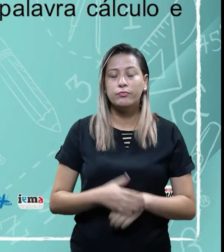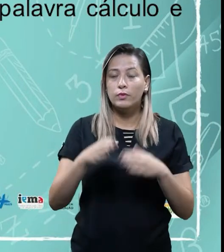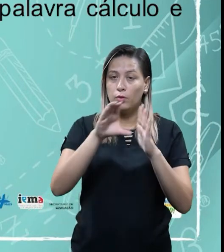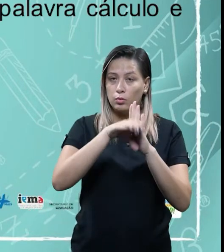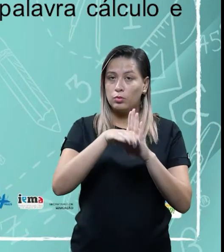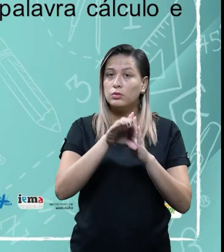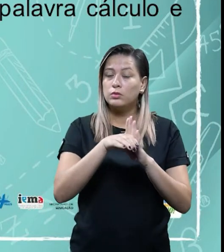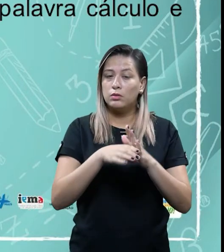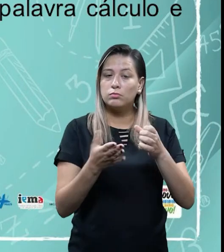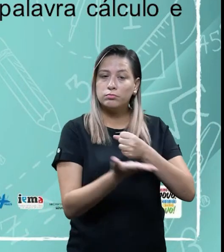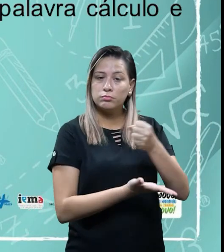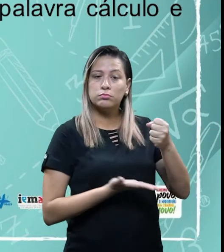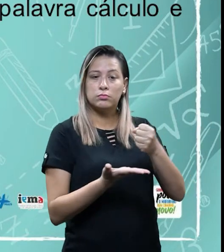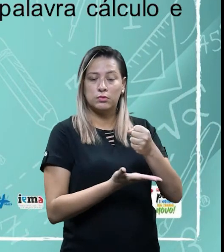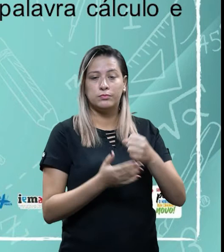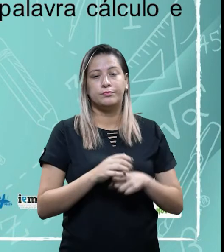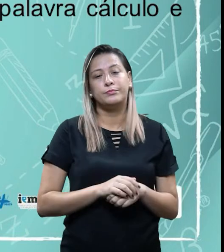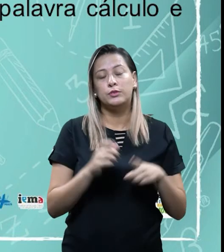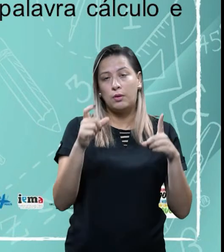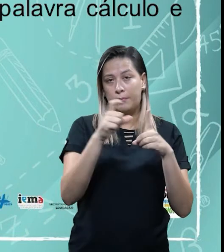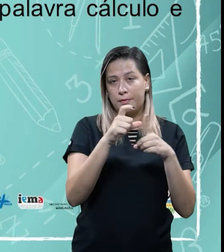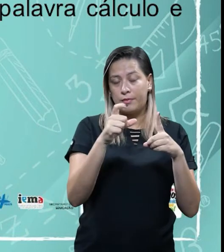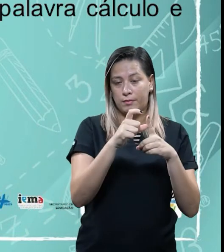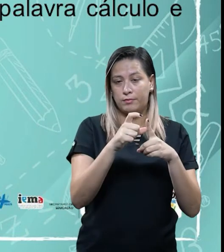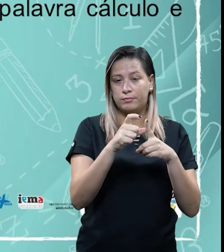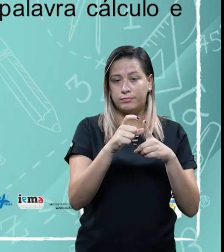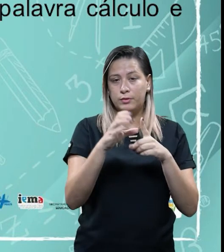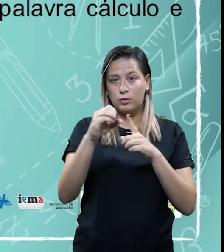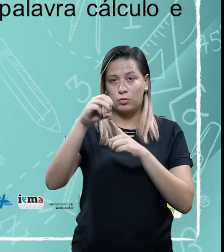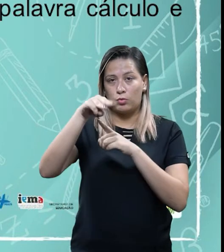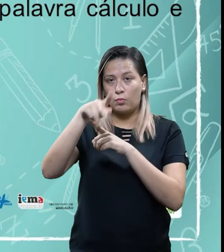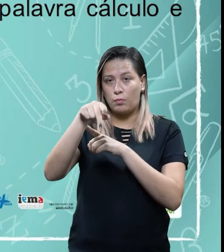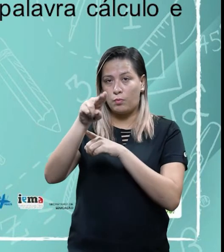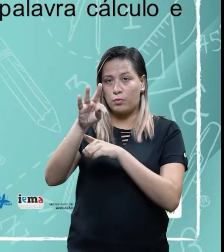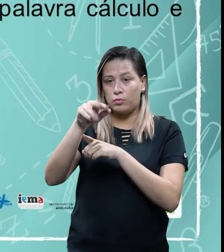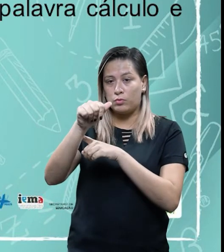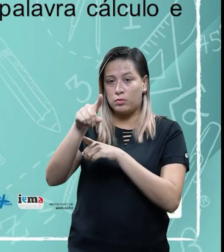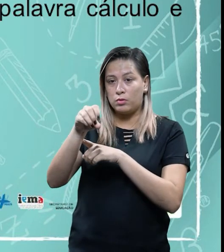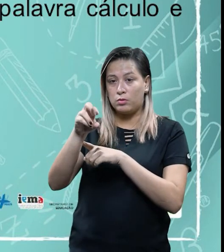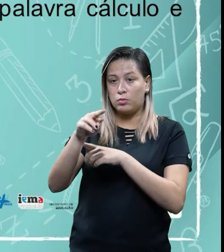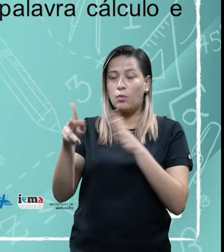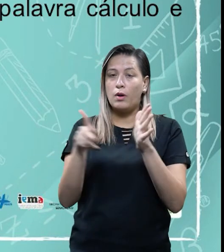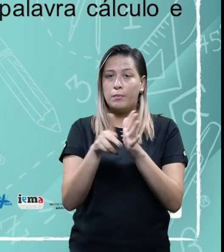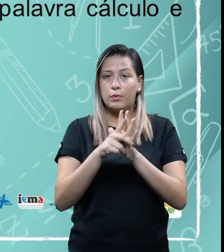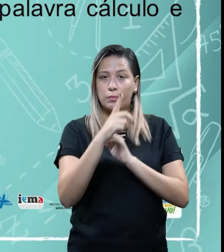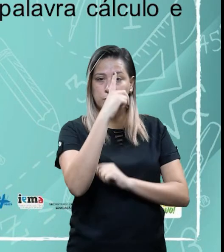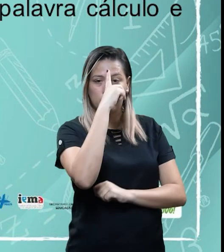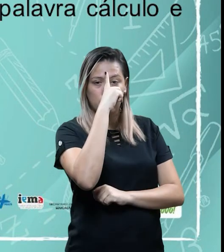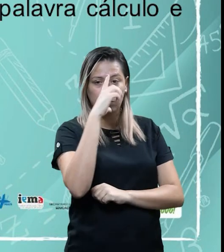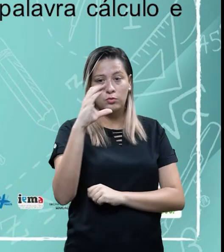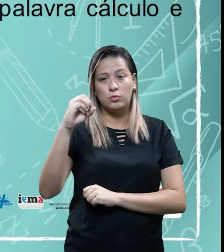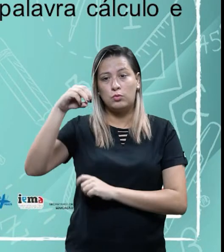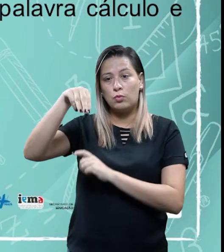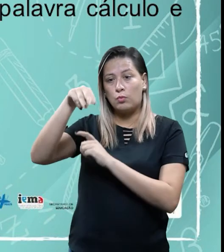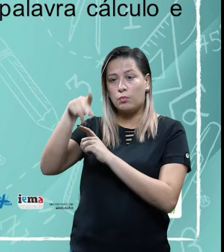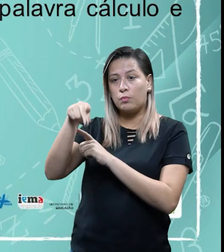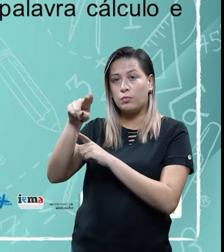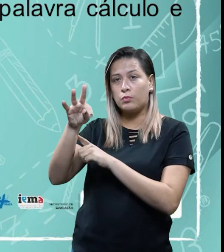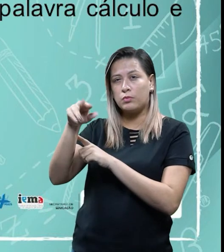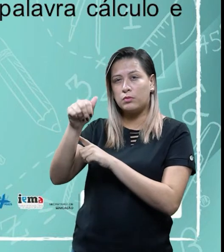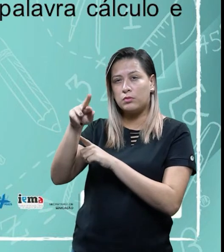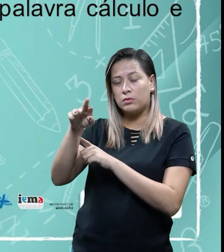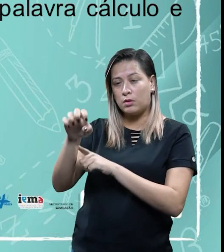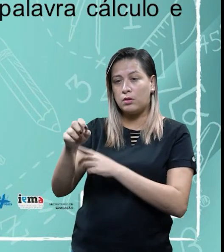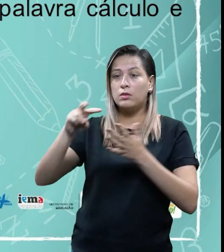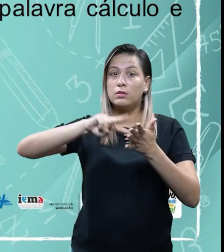A palavra computador, tá? Ela vem do latim computare, que significa calcular.